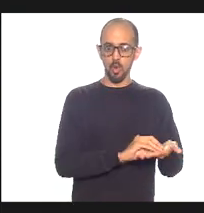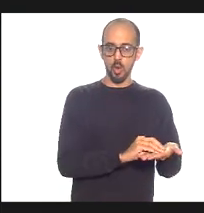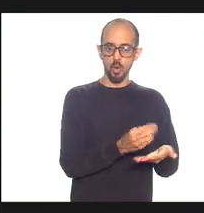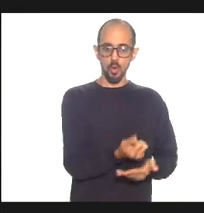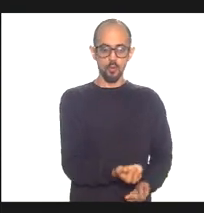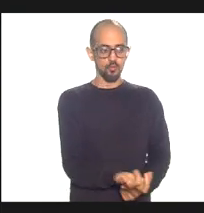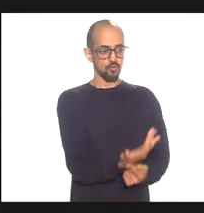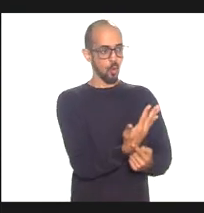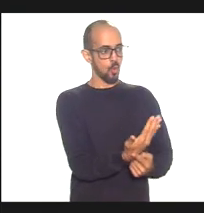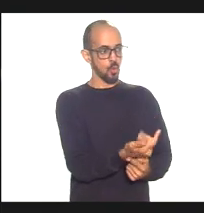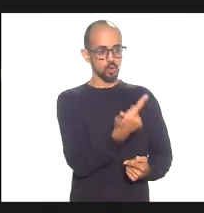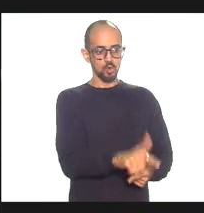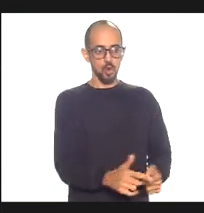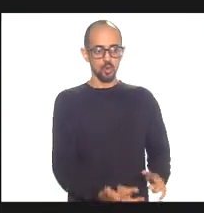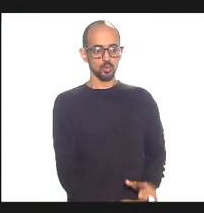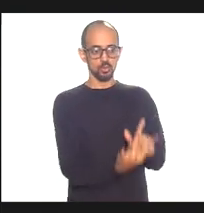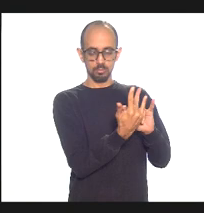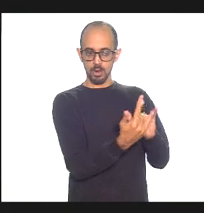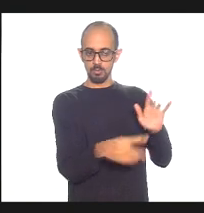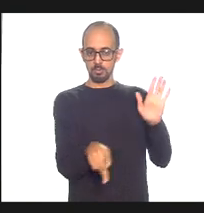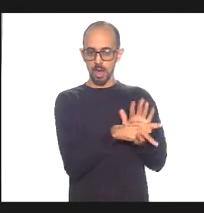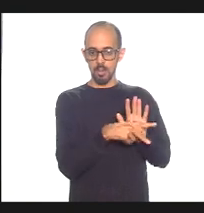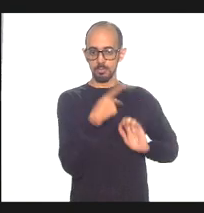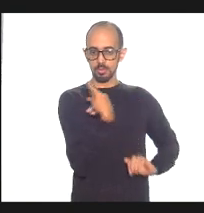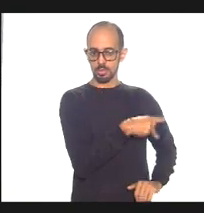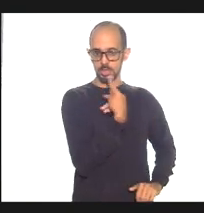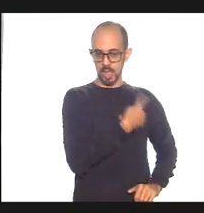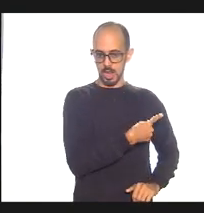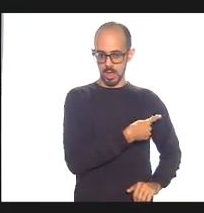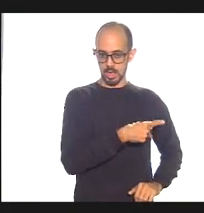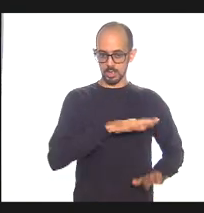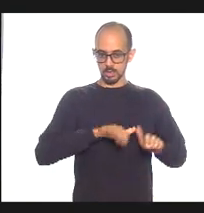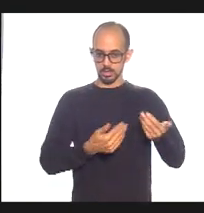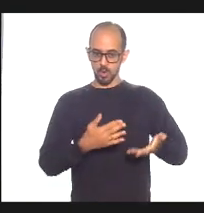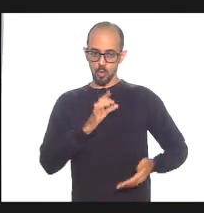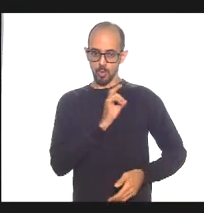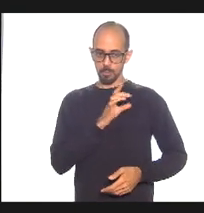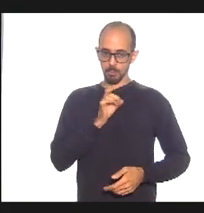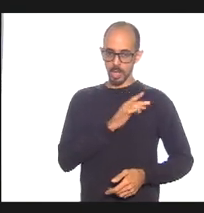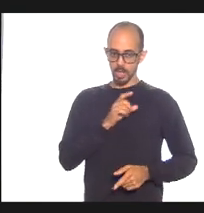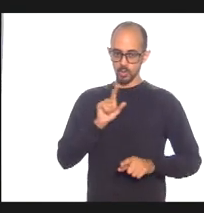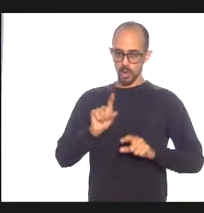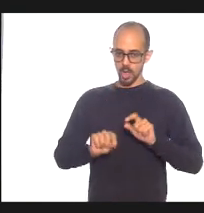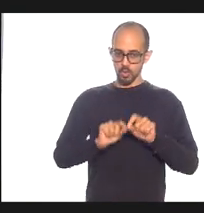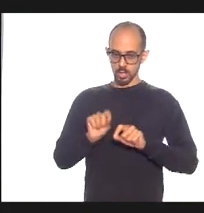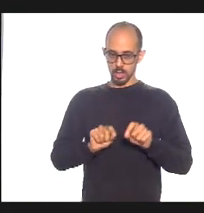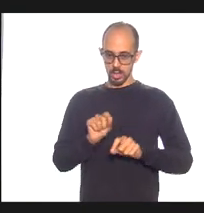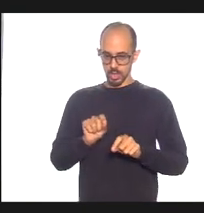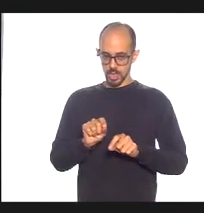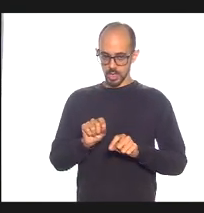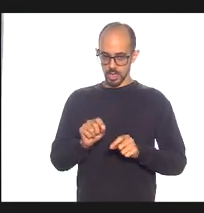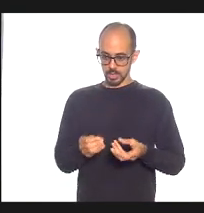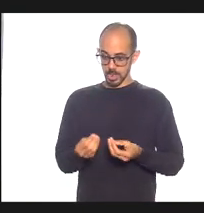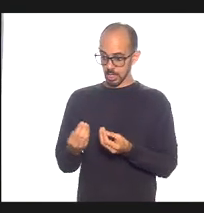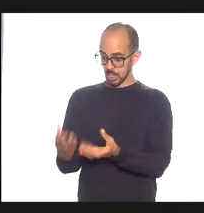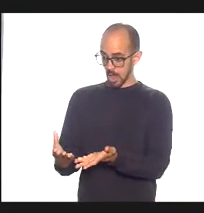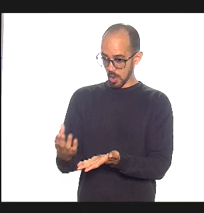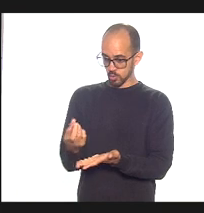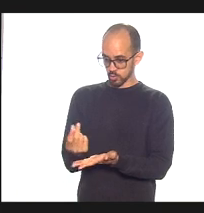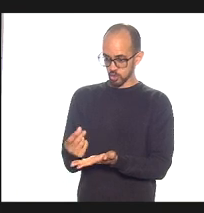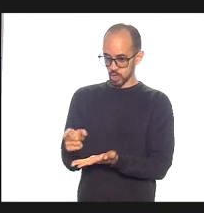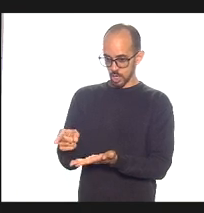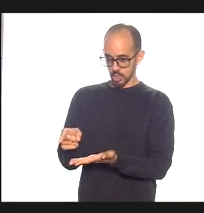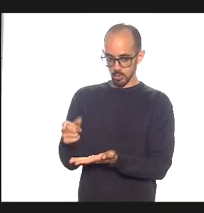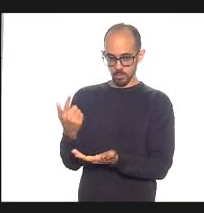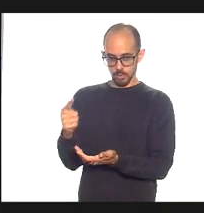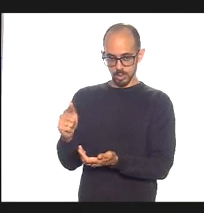mais um imóvel pertencente. Então, assim, o medo é que esse dinheiro que a LERJ vai dar para a UFRJ fazer a gestão sirva